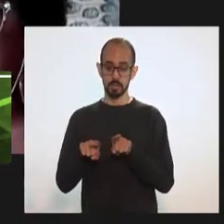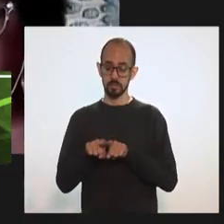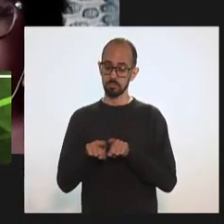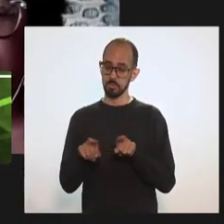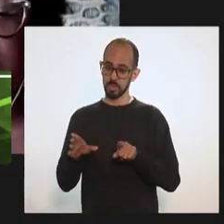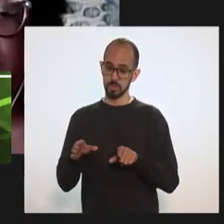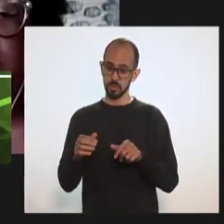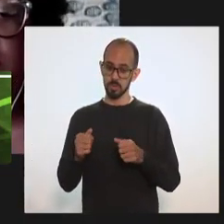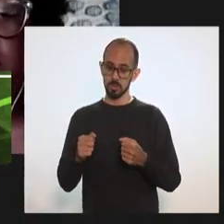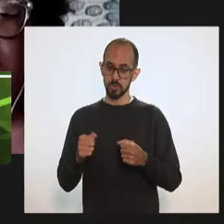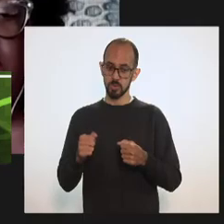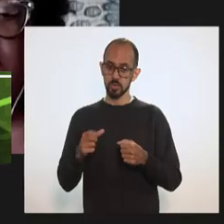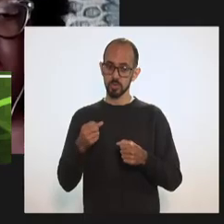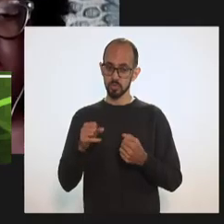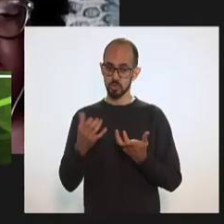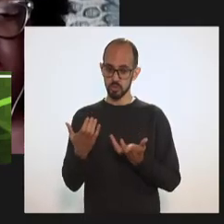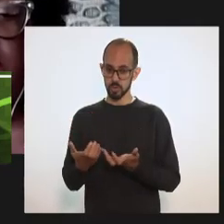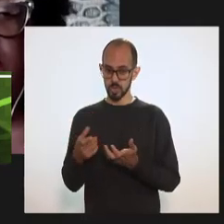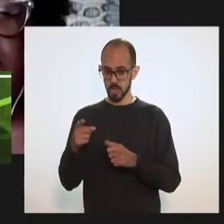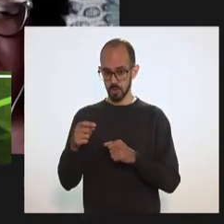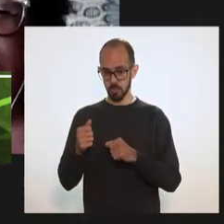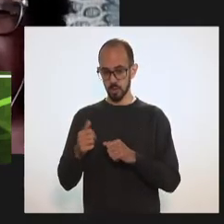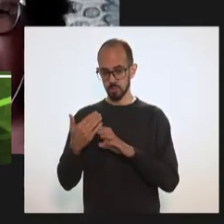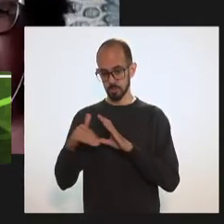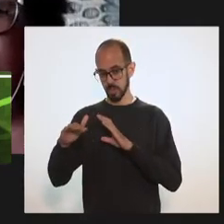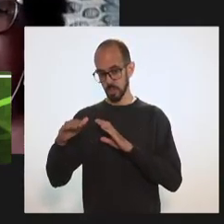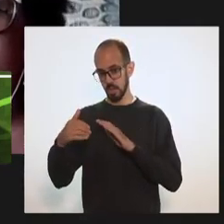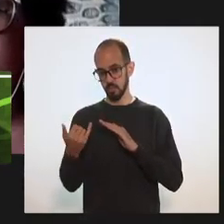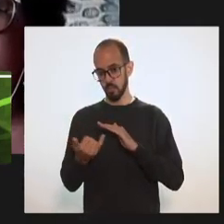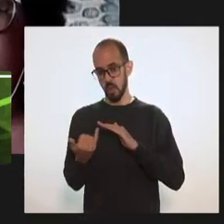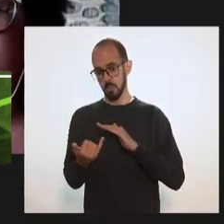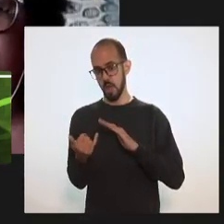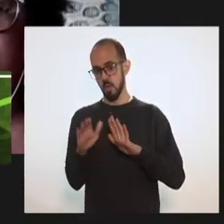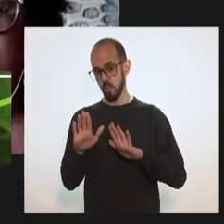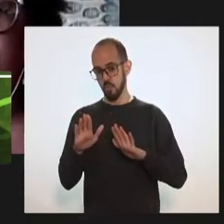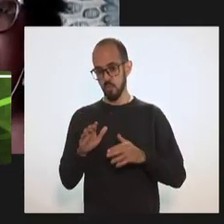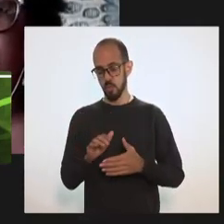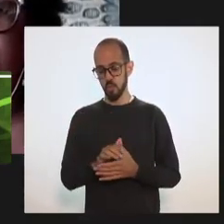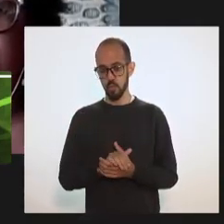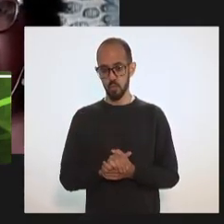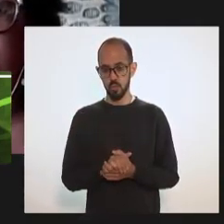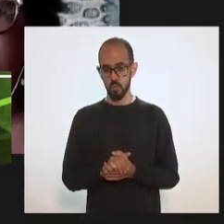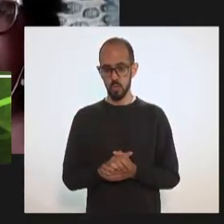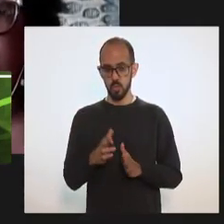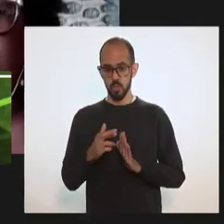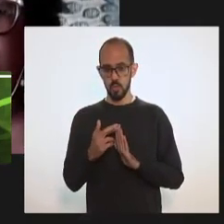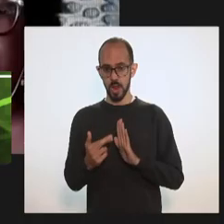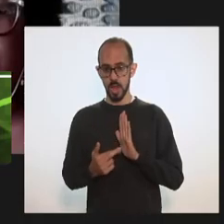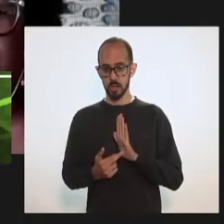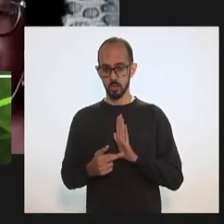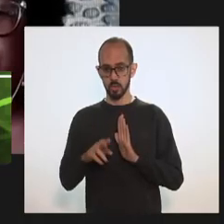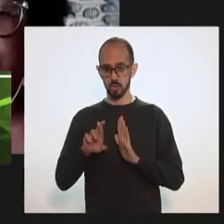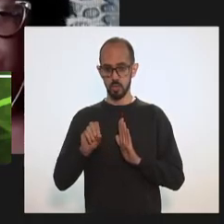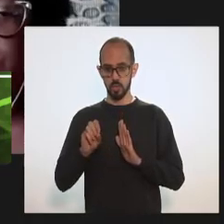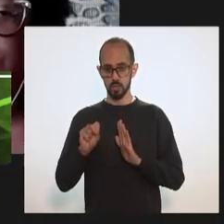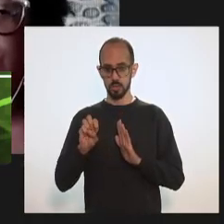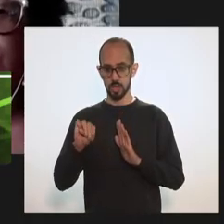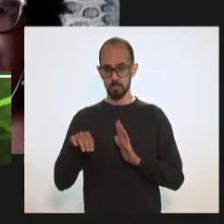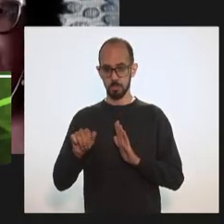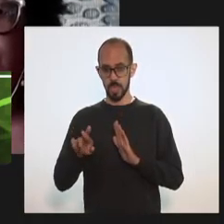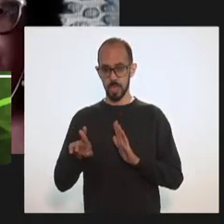Eu vou... E aí tem o projeto de lei 1908, de 16, também, que é antes desse, e que é operar a própria